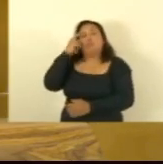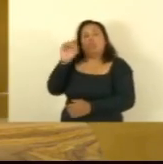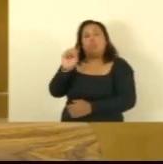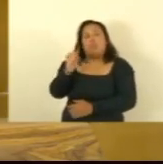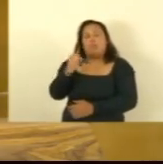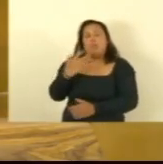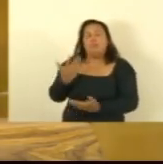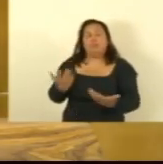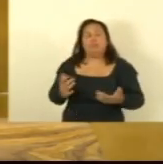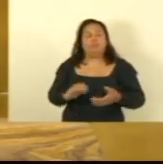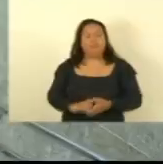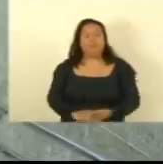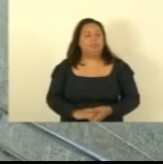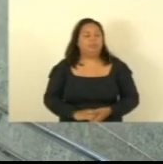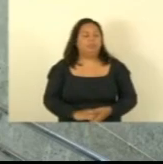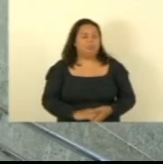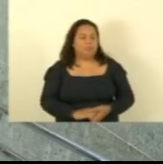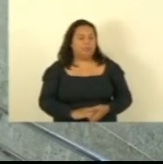presidente.